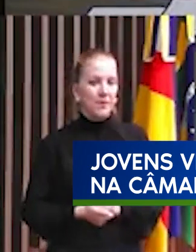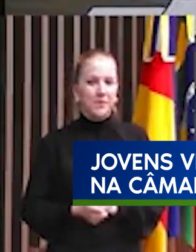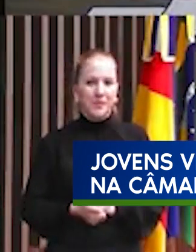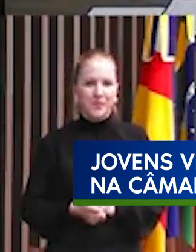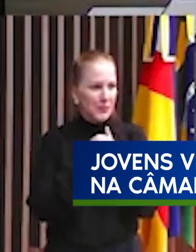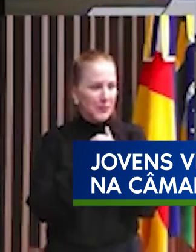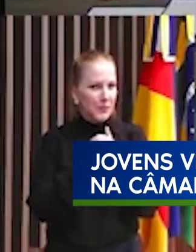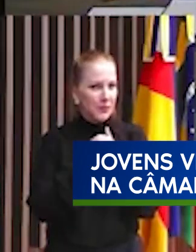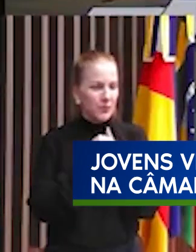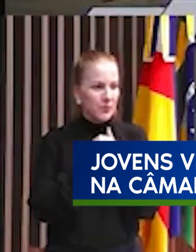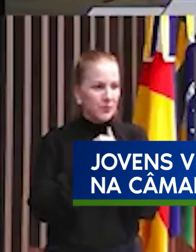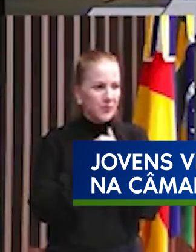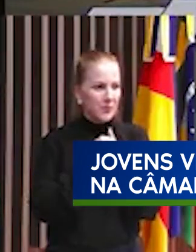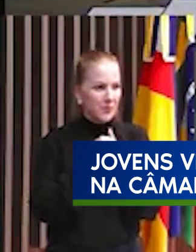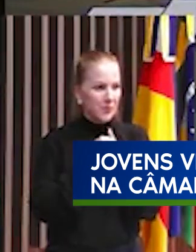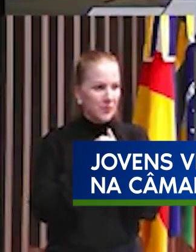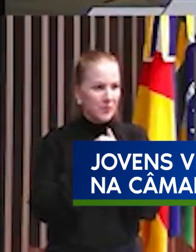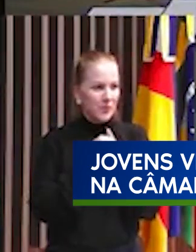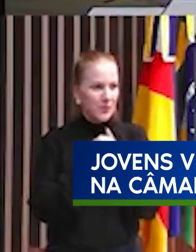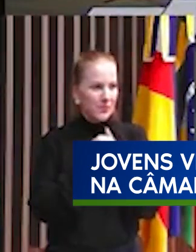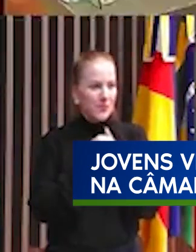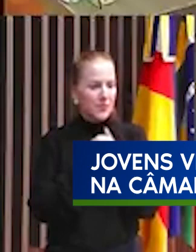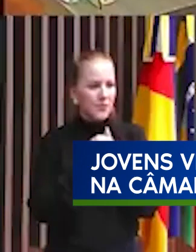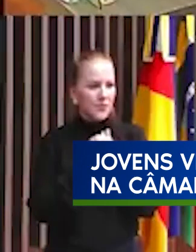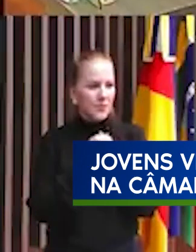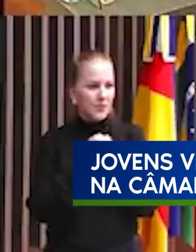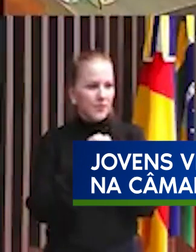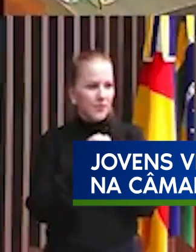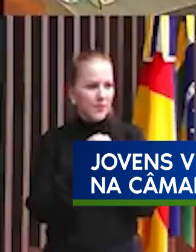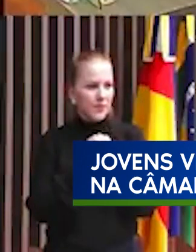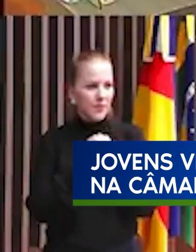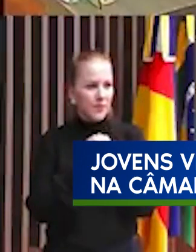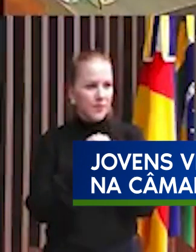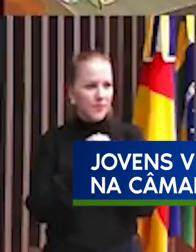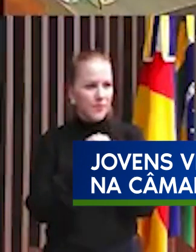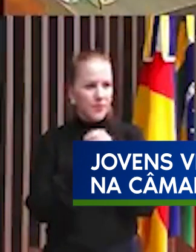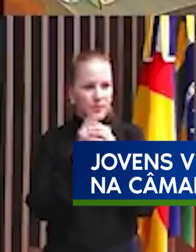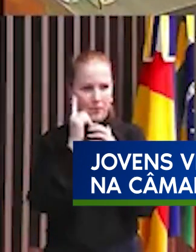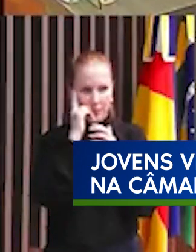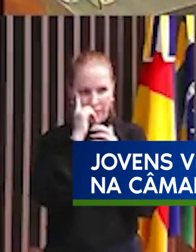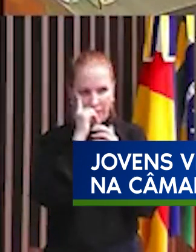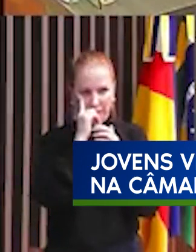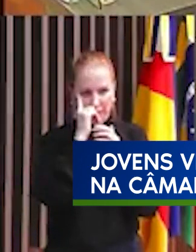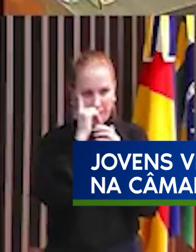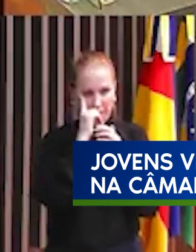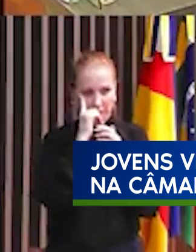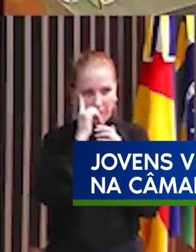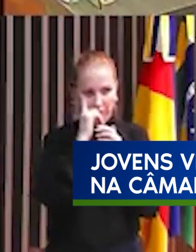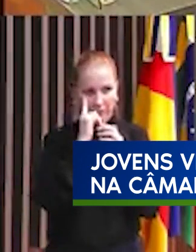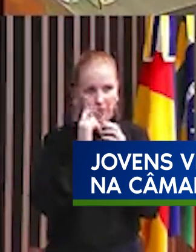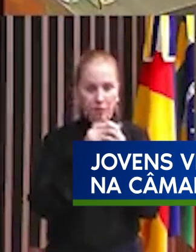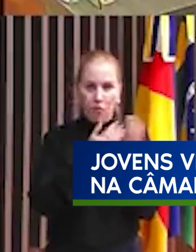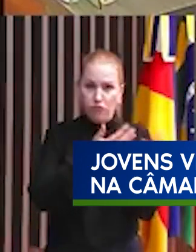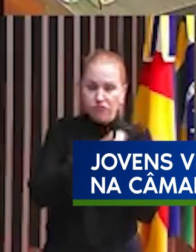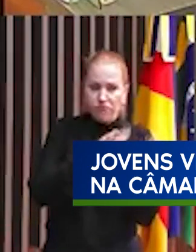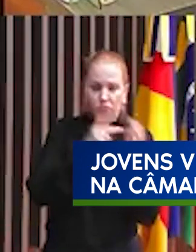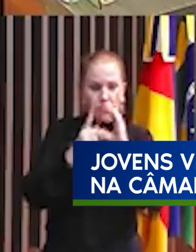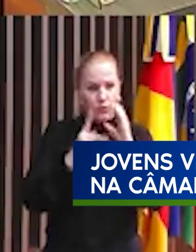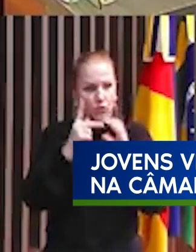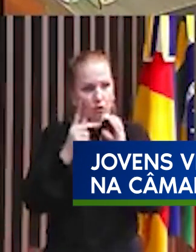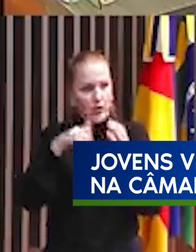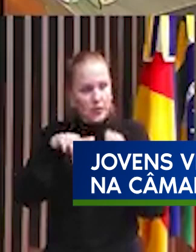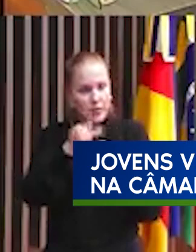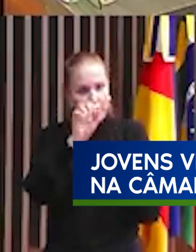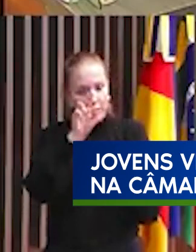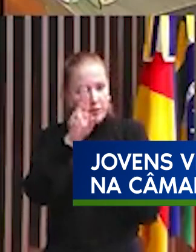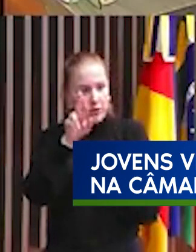vereadora Juliane de Ben Vieira estudante da Almerinda Manuel da Luz do bairro Campo Verde que propõe que as escolas da rede pública